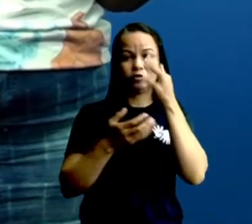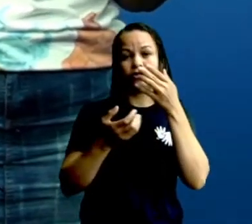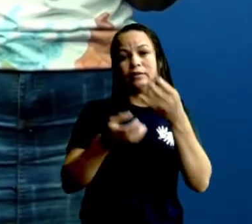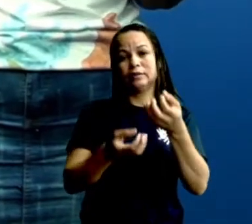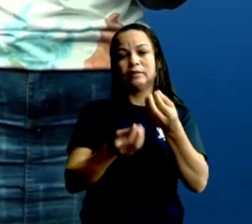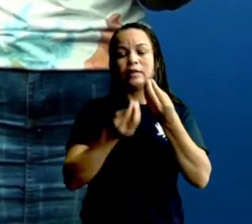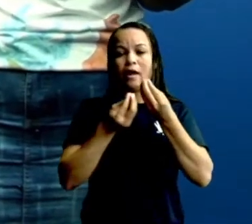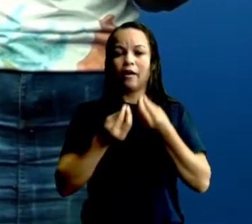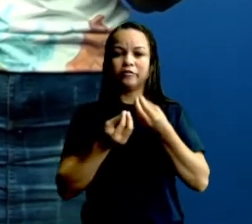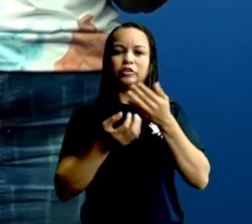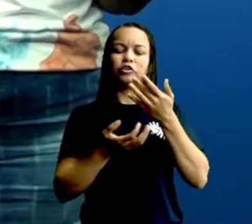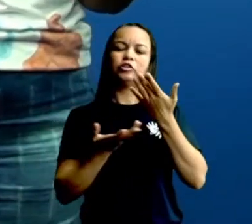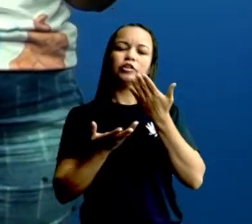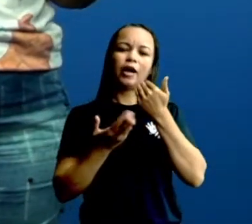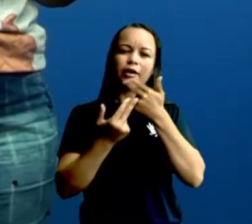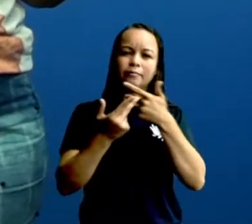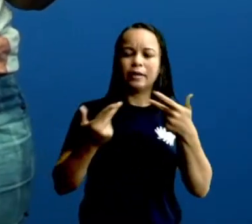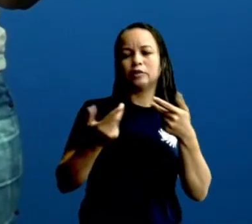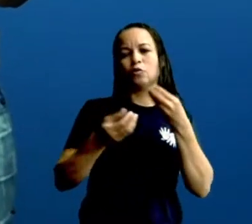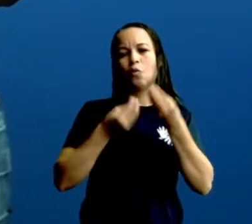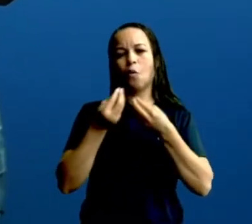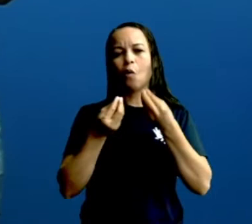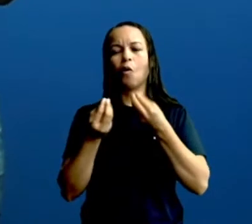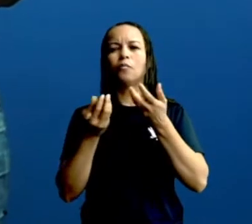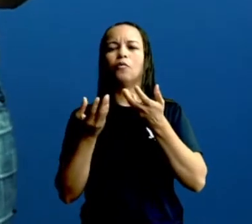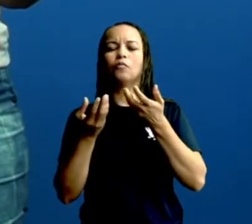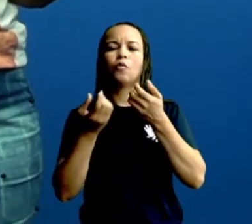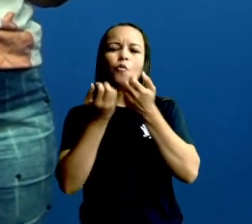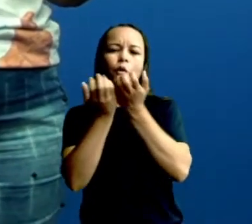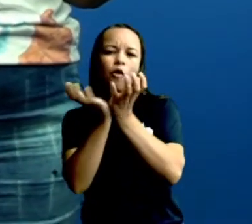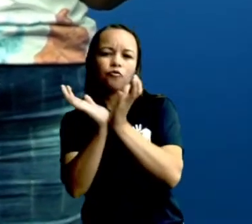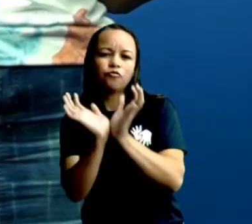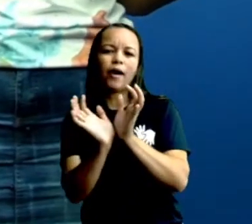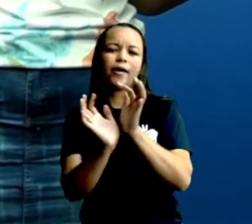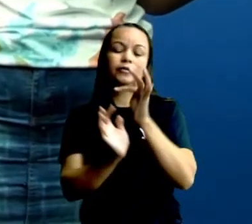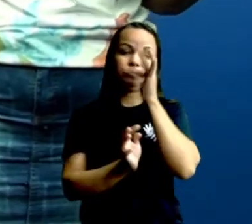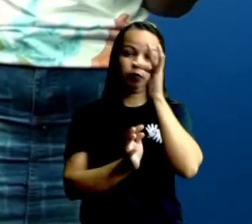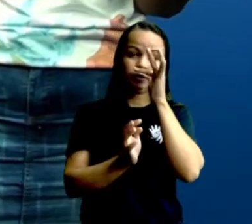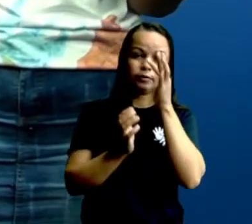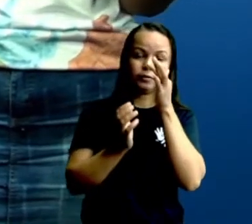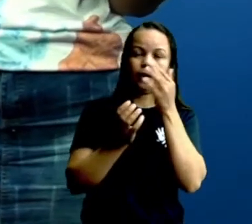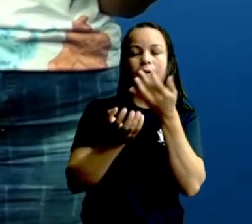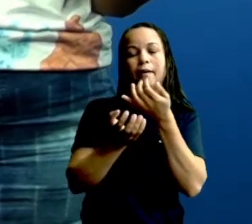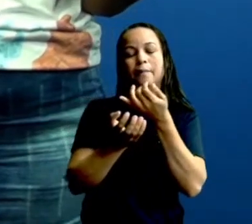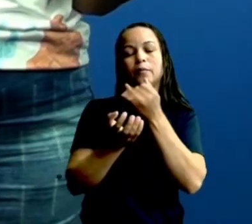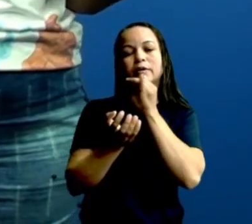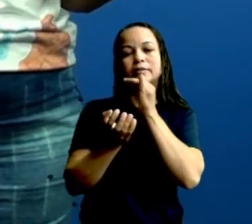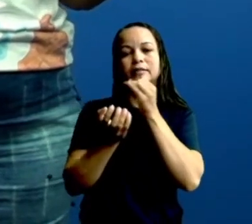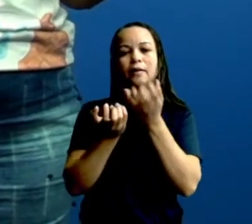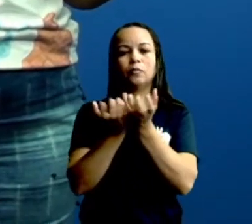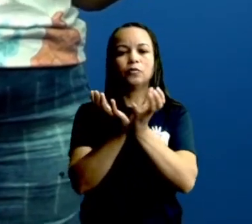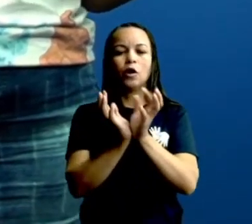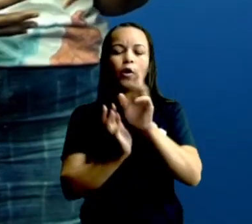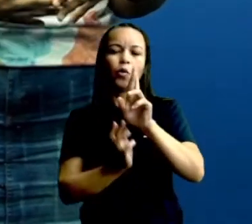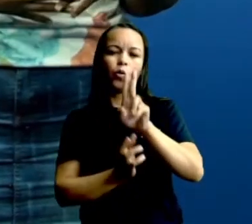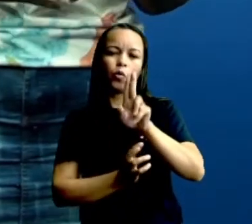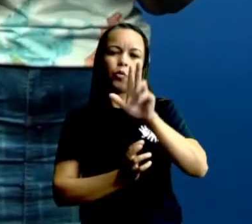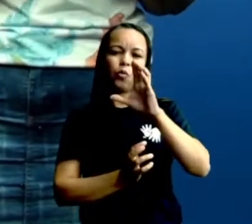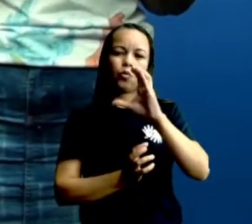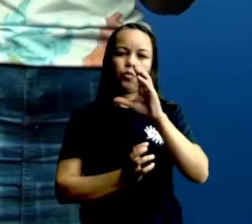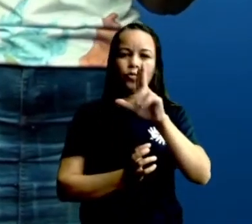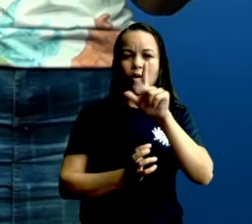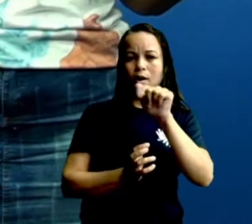alimentos, né? Como algumas folhas, como alface, a rúcula, dentre outras, né? Existe uma